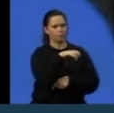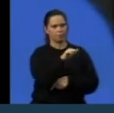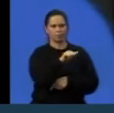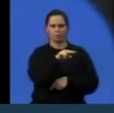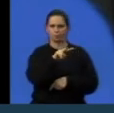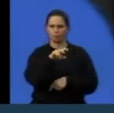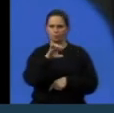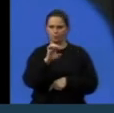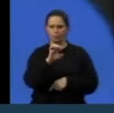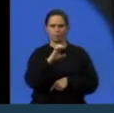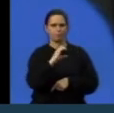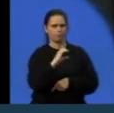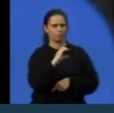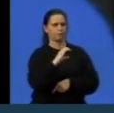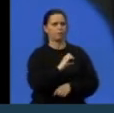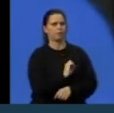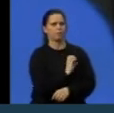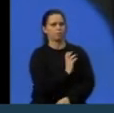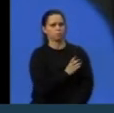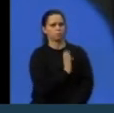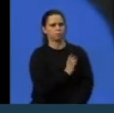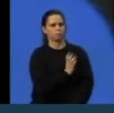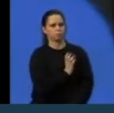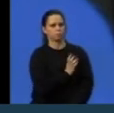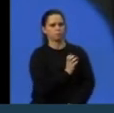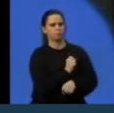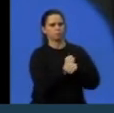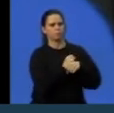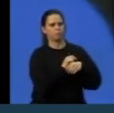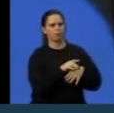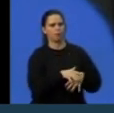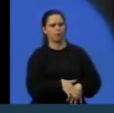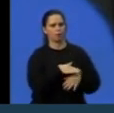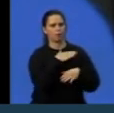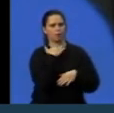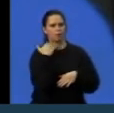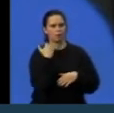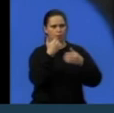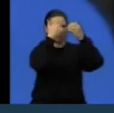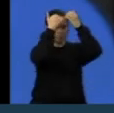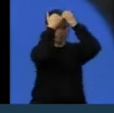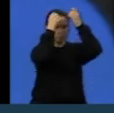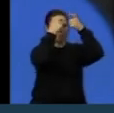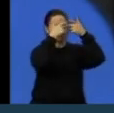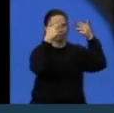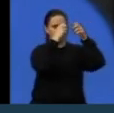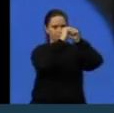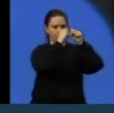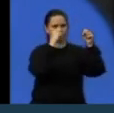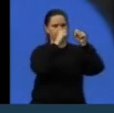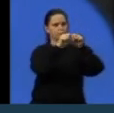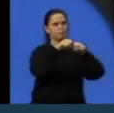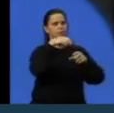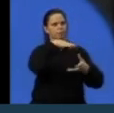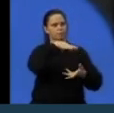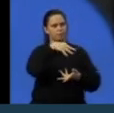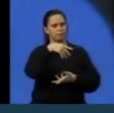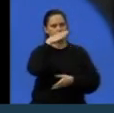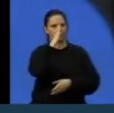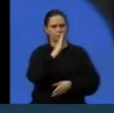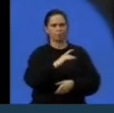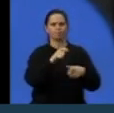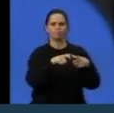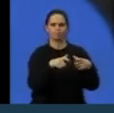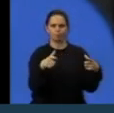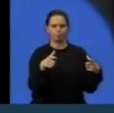como derrame, é uma das principais causas de morte e de sequelas no mundo e no Brasil. A